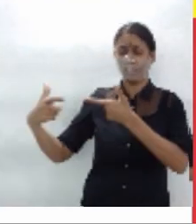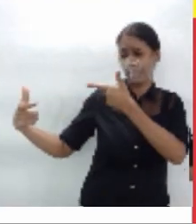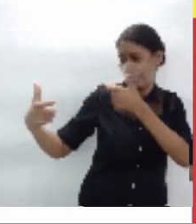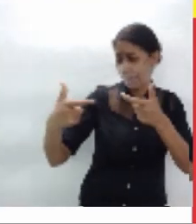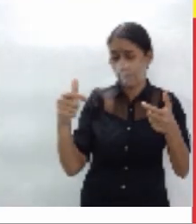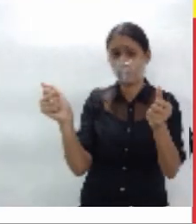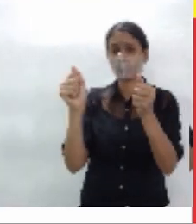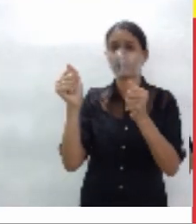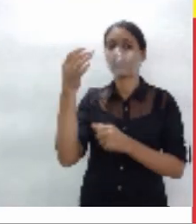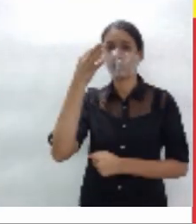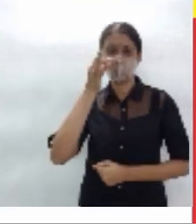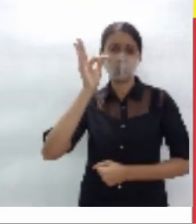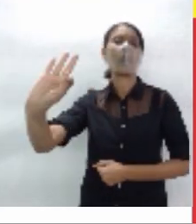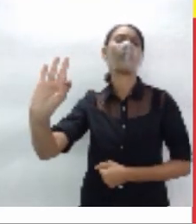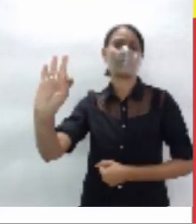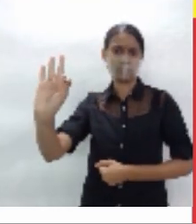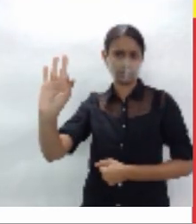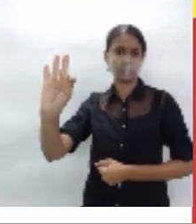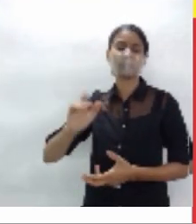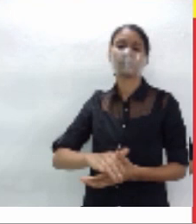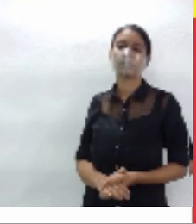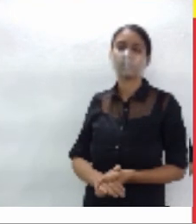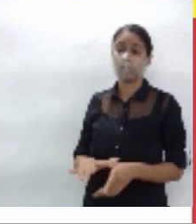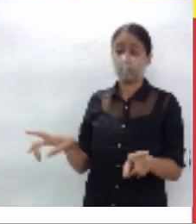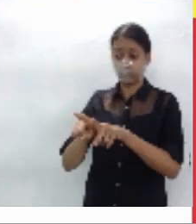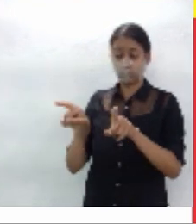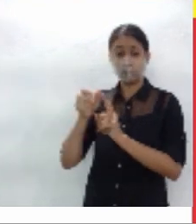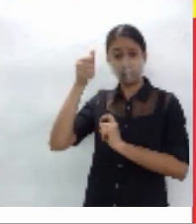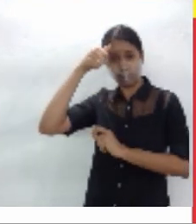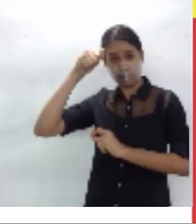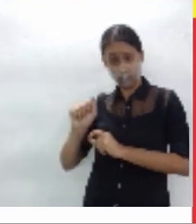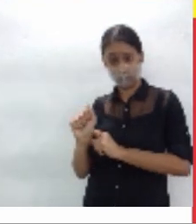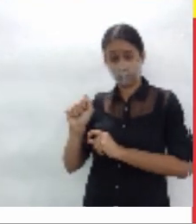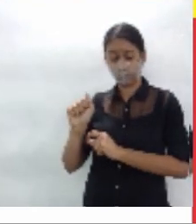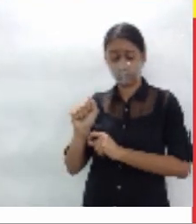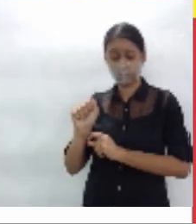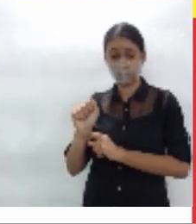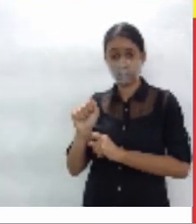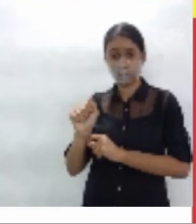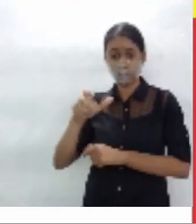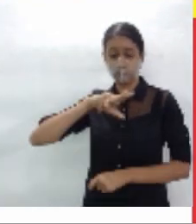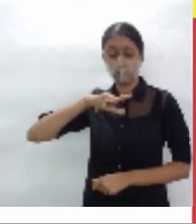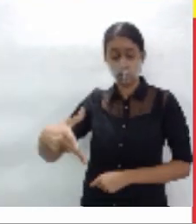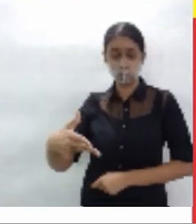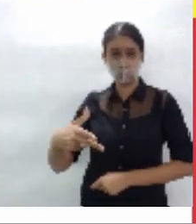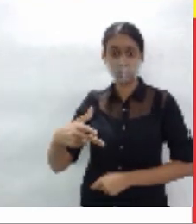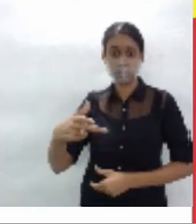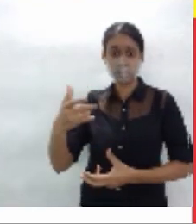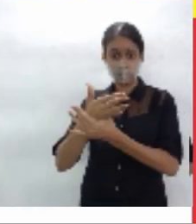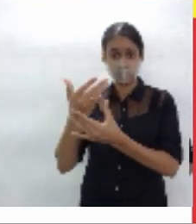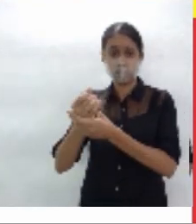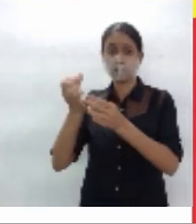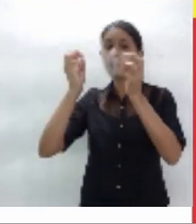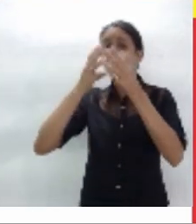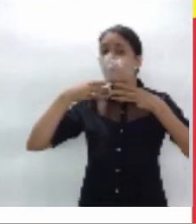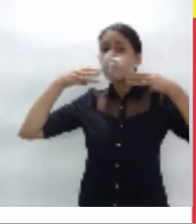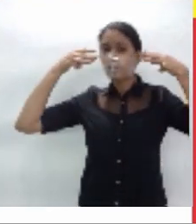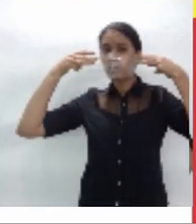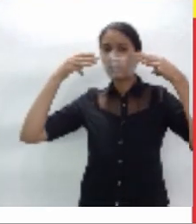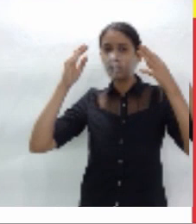sangrenta. A gente vai ter a África portuguesa, Angola e Moçambique, que tiveram sua